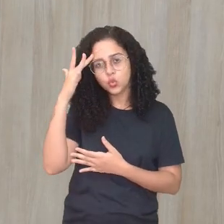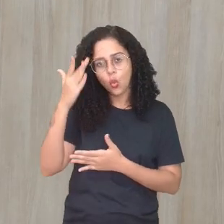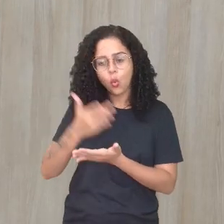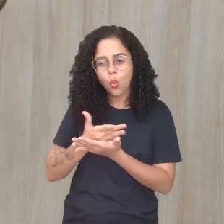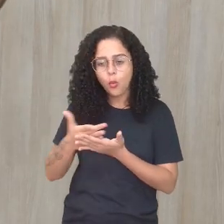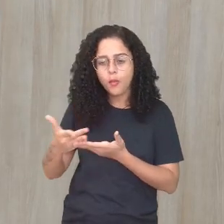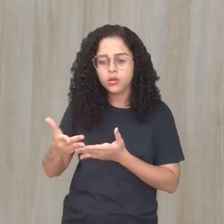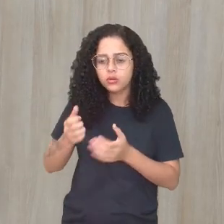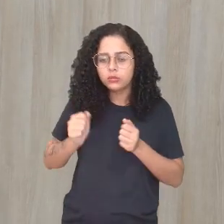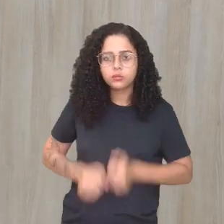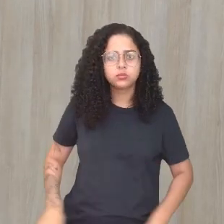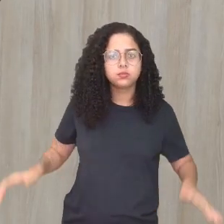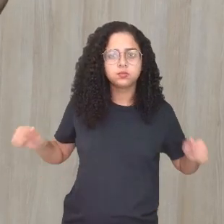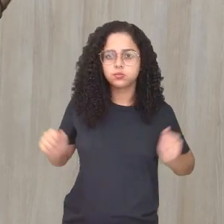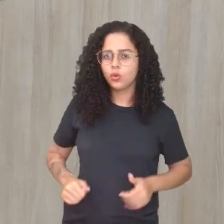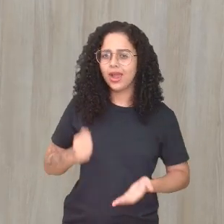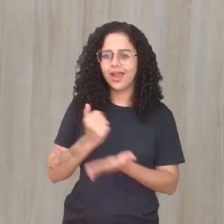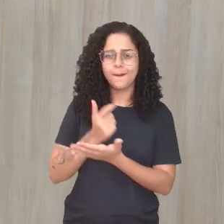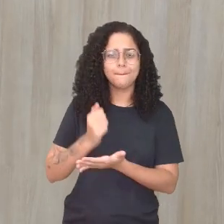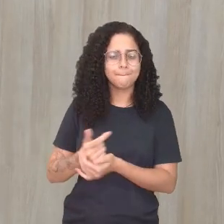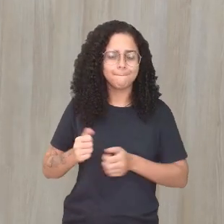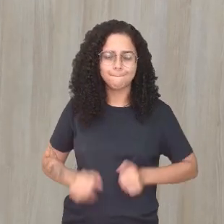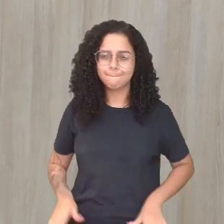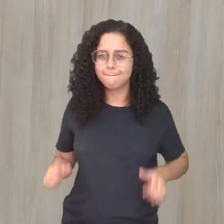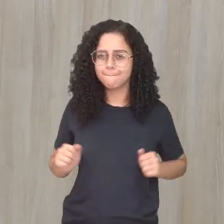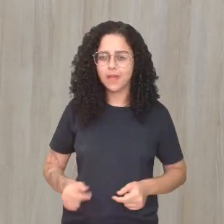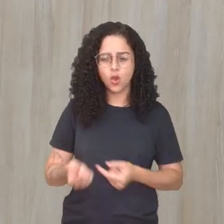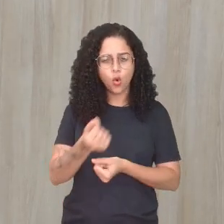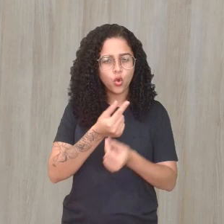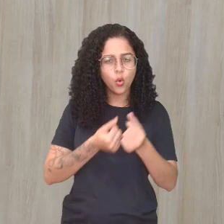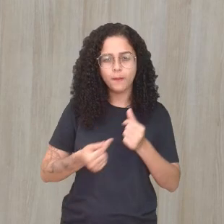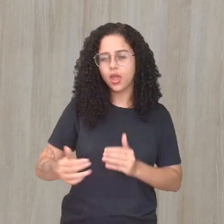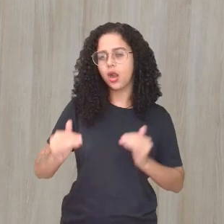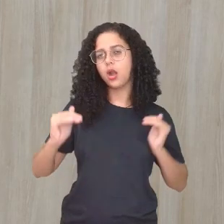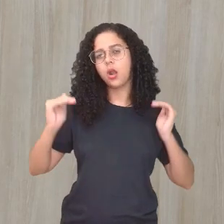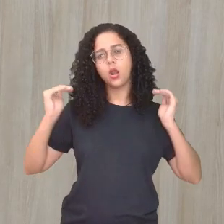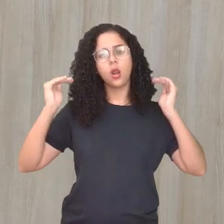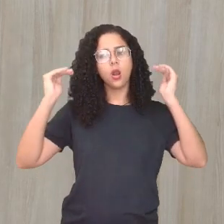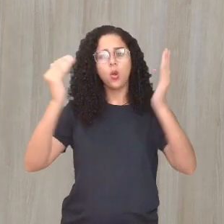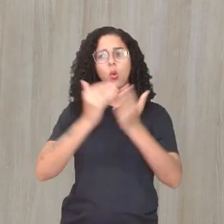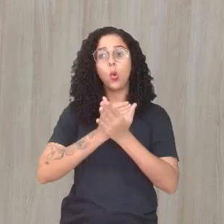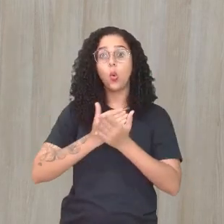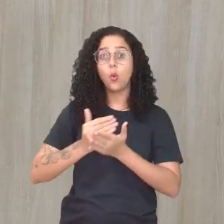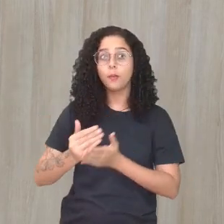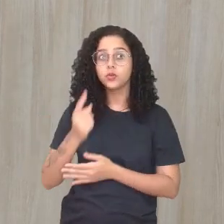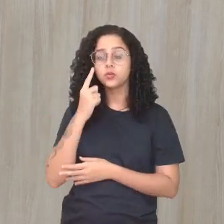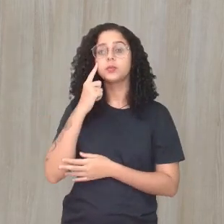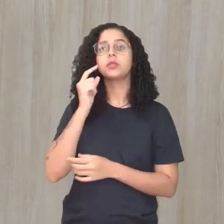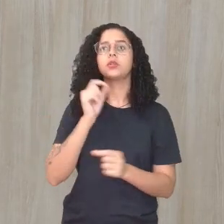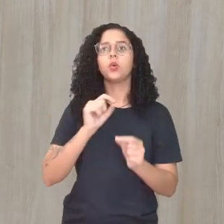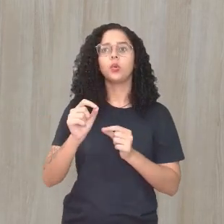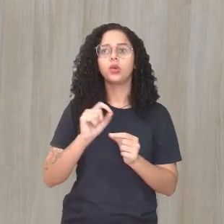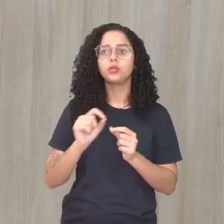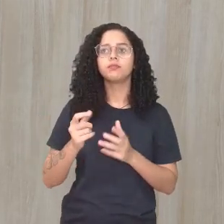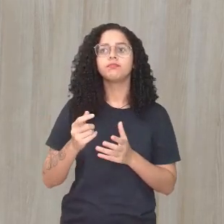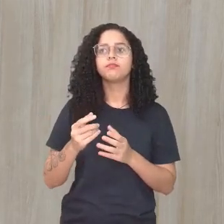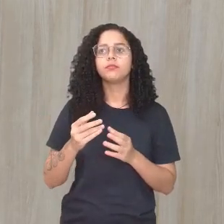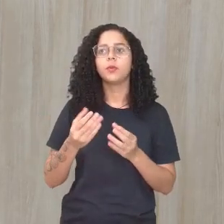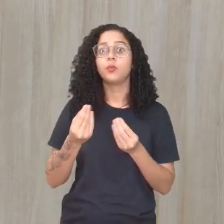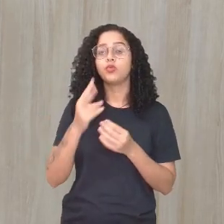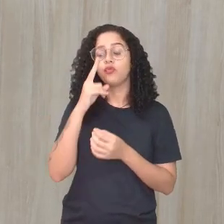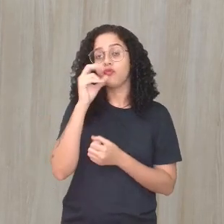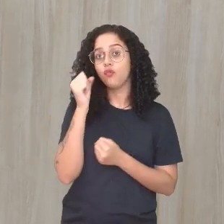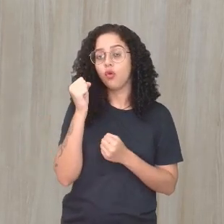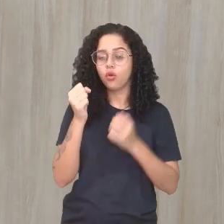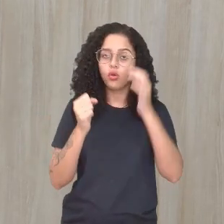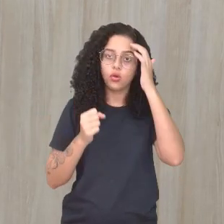que o pessoal começou tudo, a economia bombando, aí começou a vir aí a especulação financeira, né, muito forte,